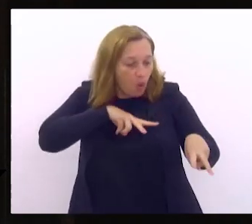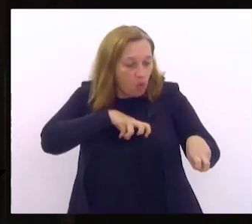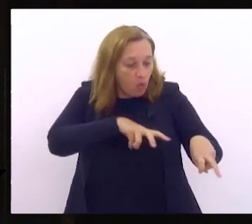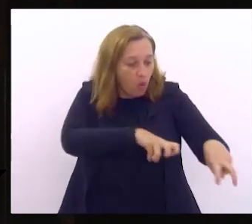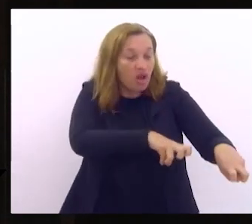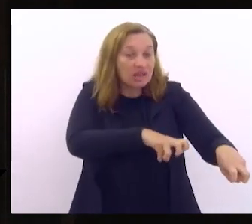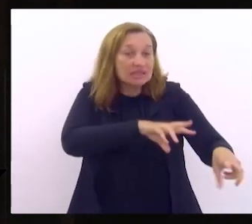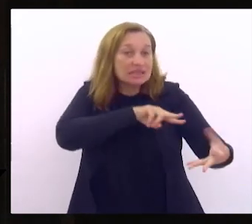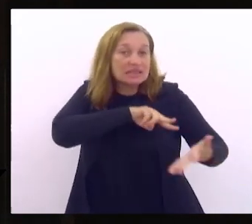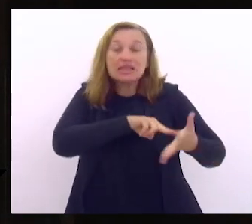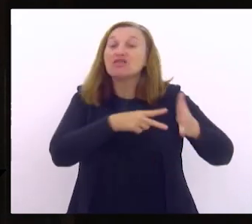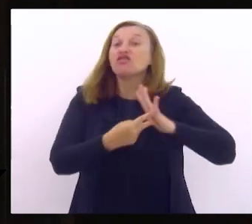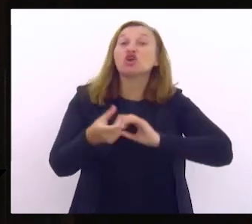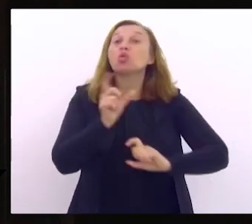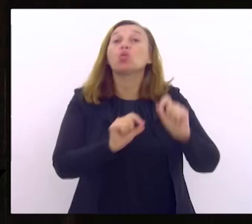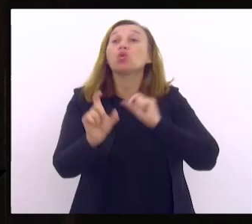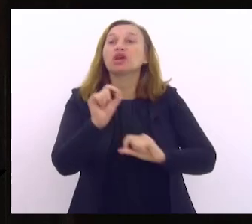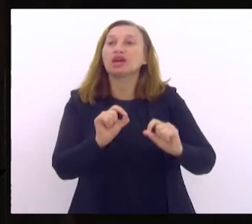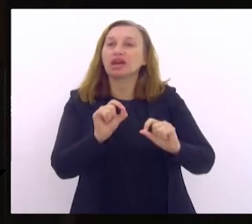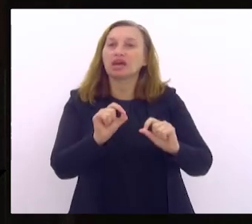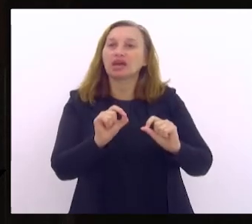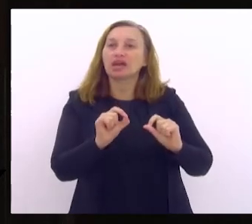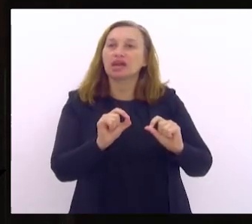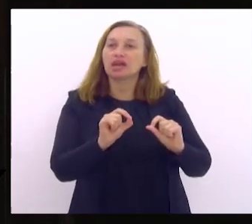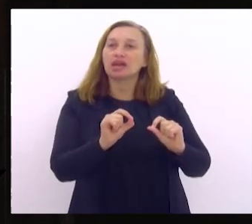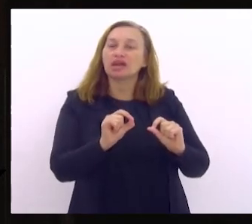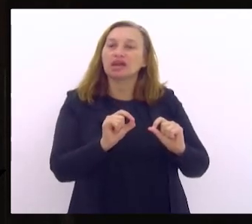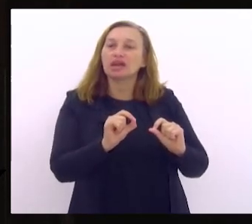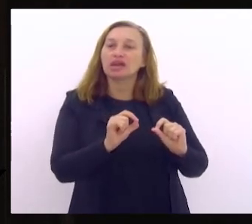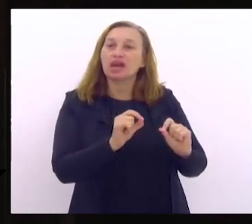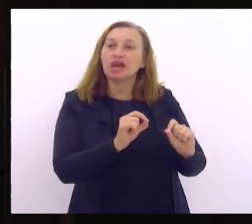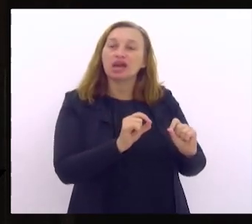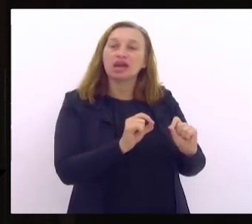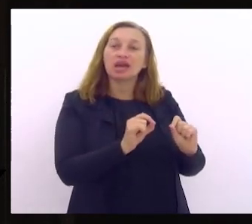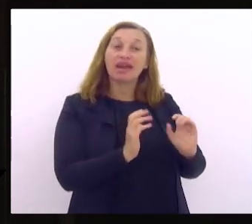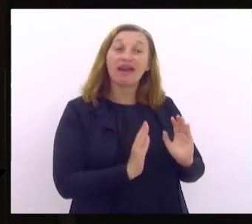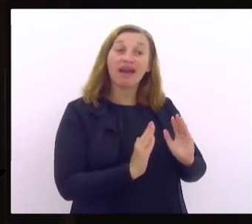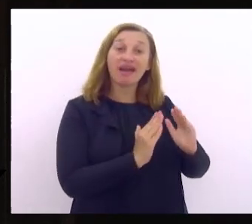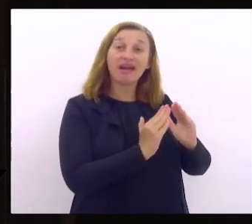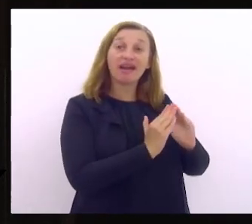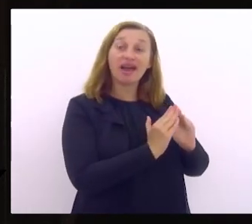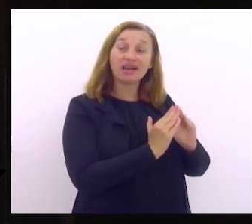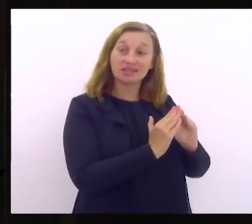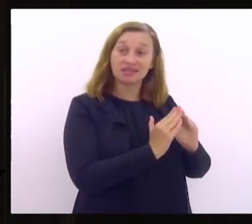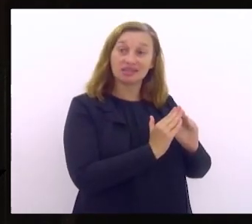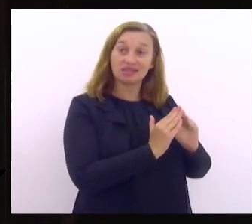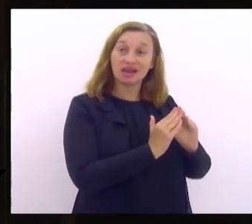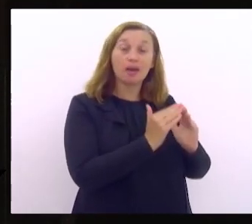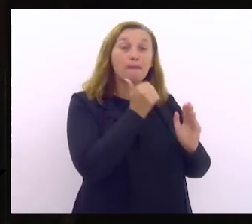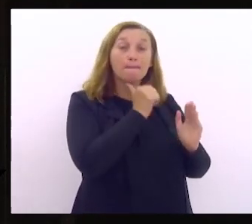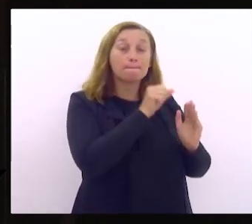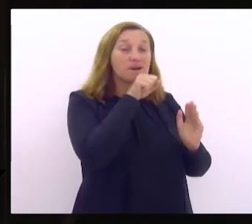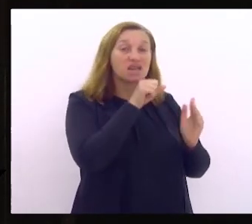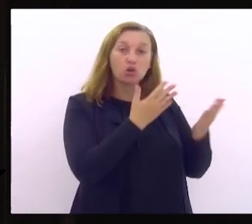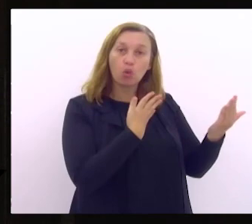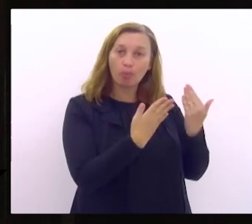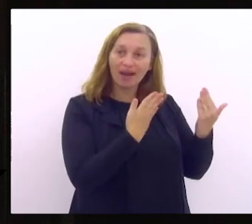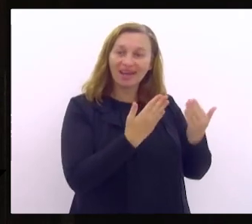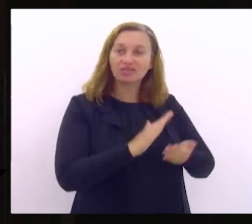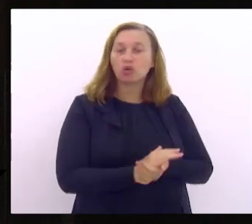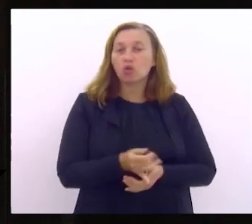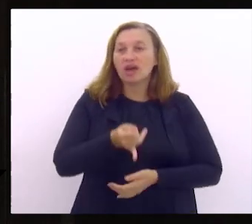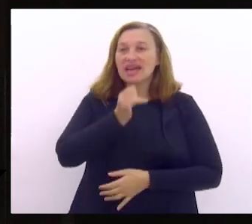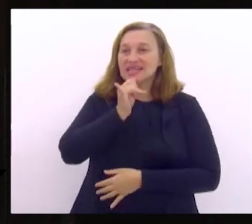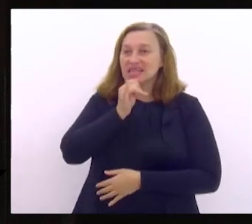significa isso? Que é a casa-mãe. Então, eu vou dar aqui um exemplo. Se